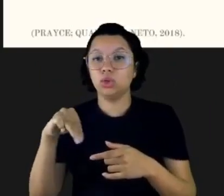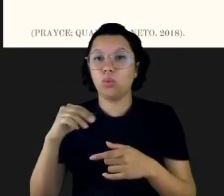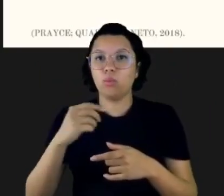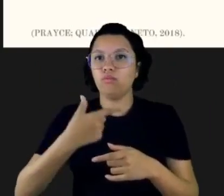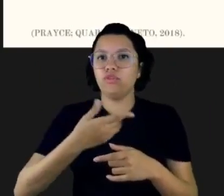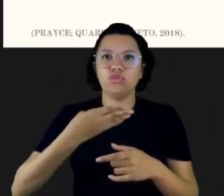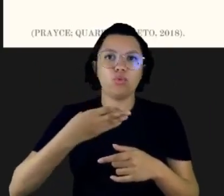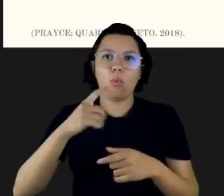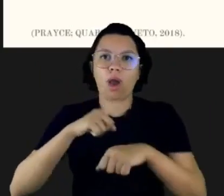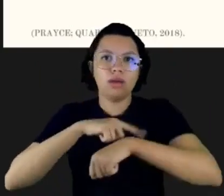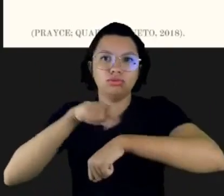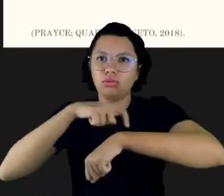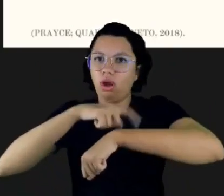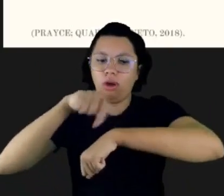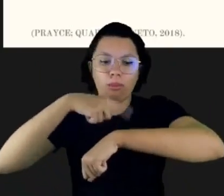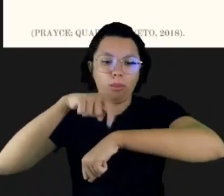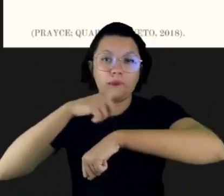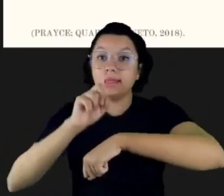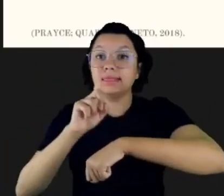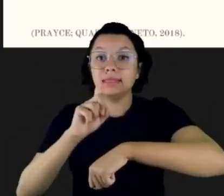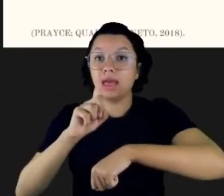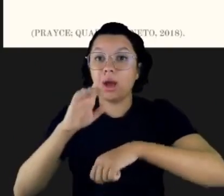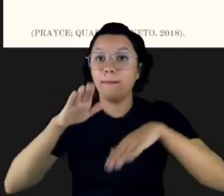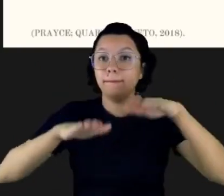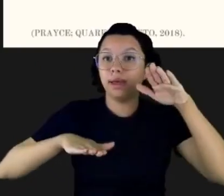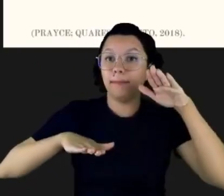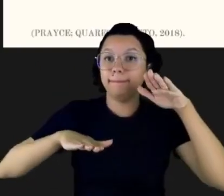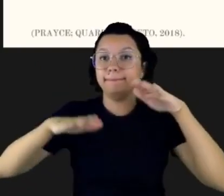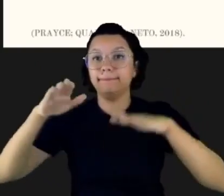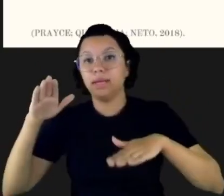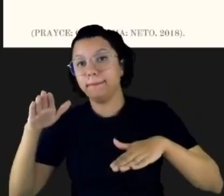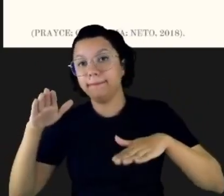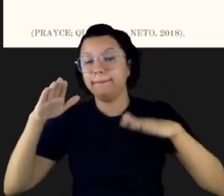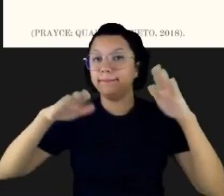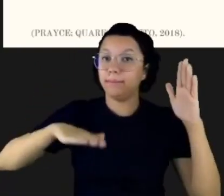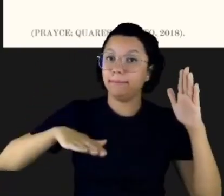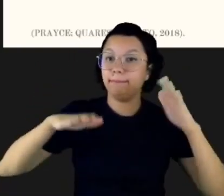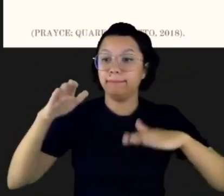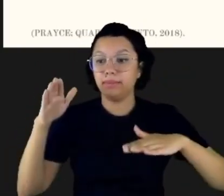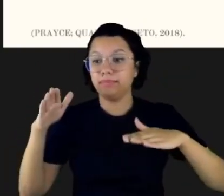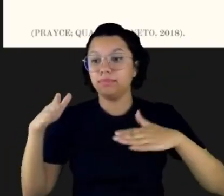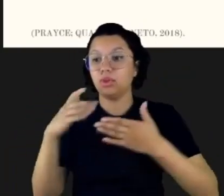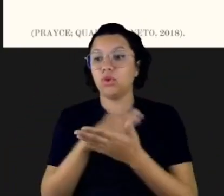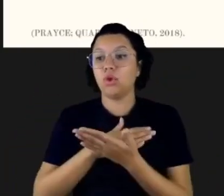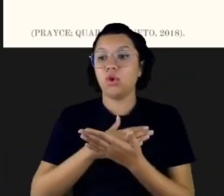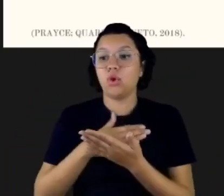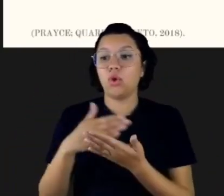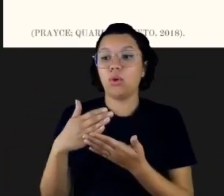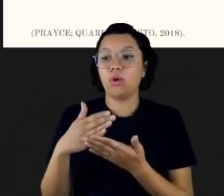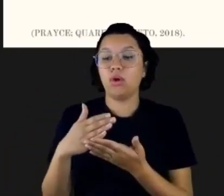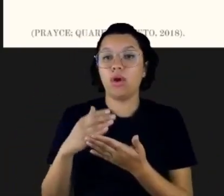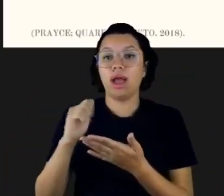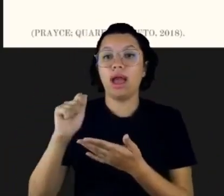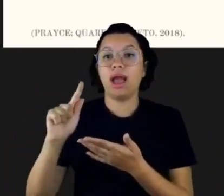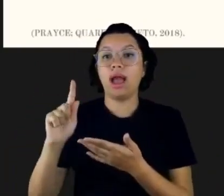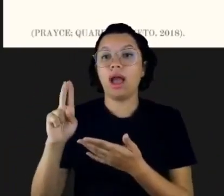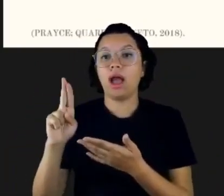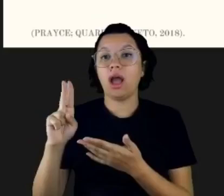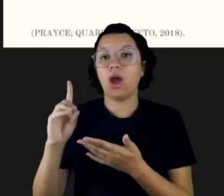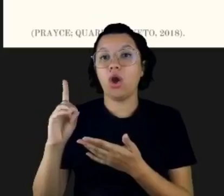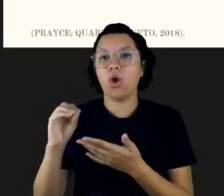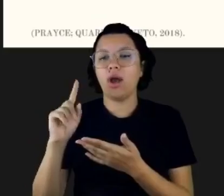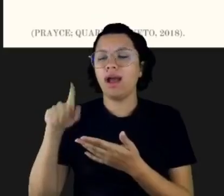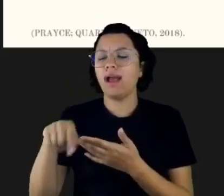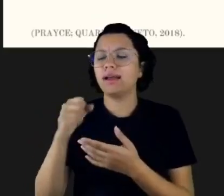delírio e lucidez, então flutua. E é de início agudo. É aquele idoso que, como as